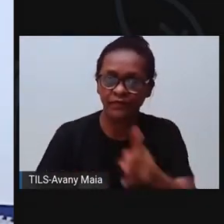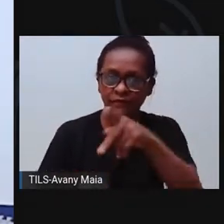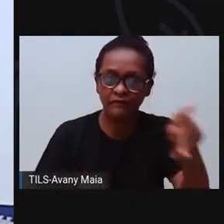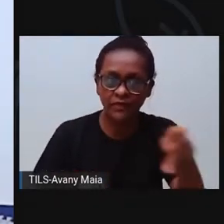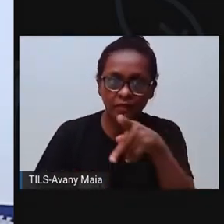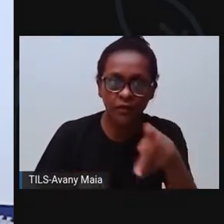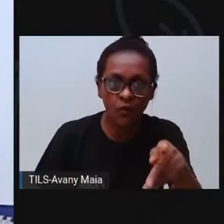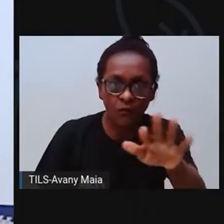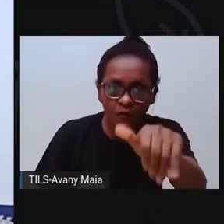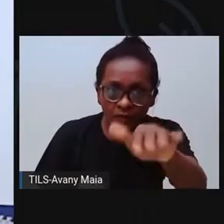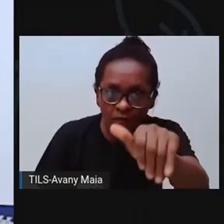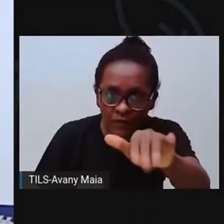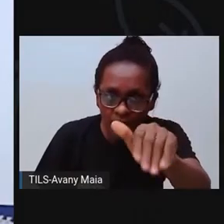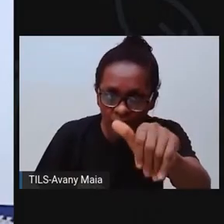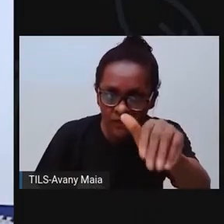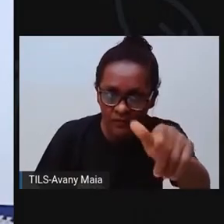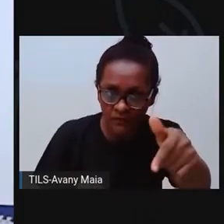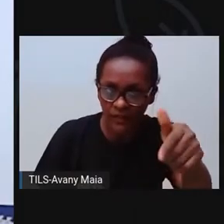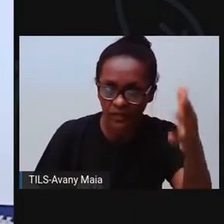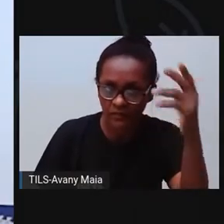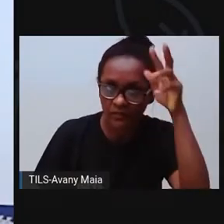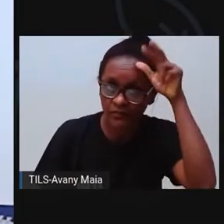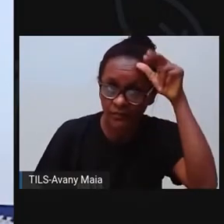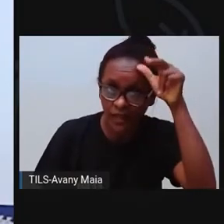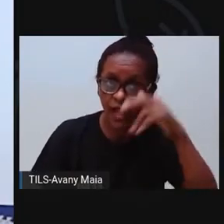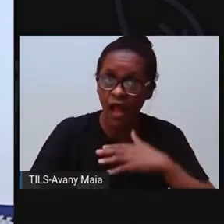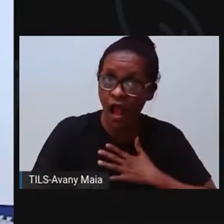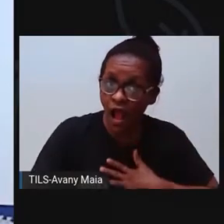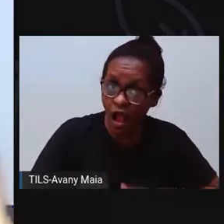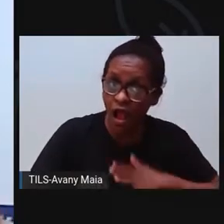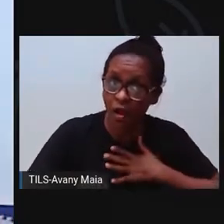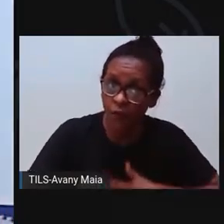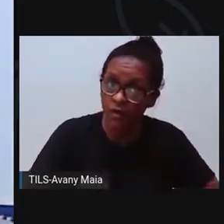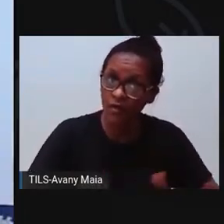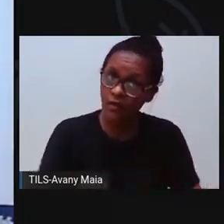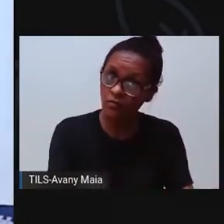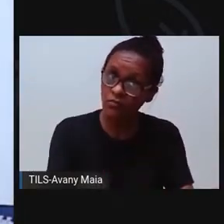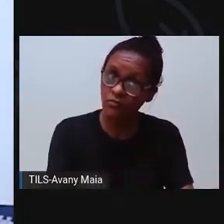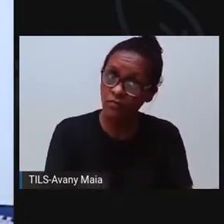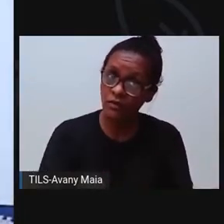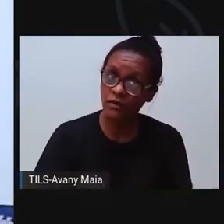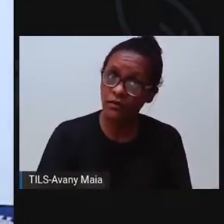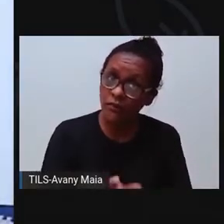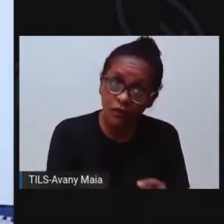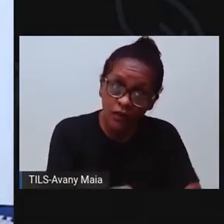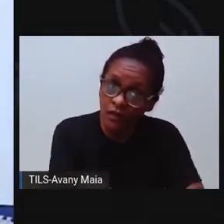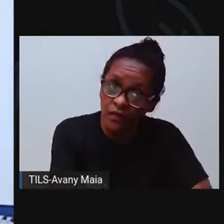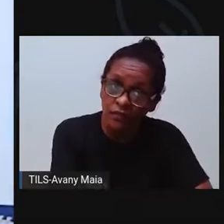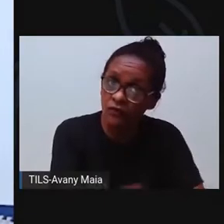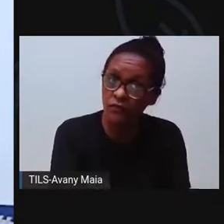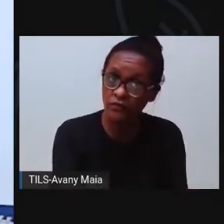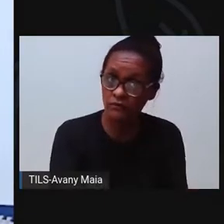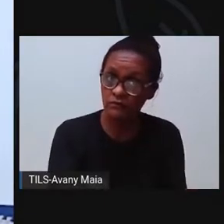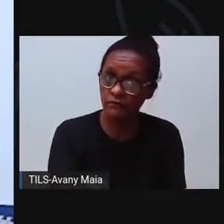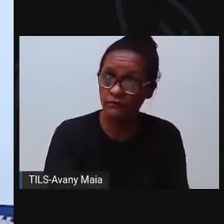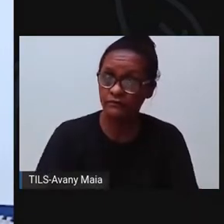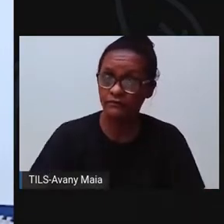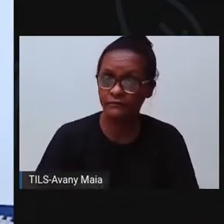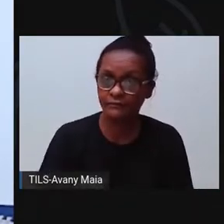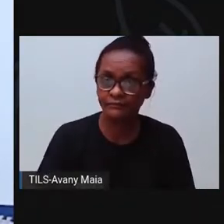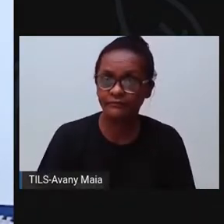professora chamava e dizia: Calma, coelhinho. Olha só.